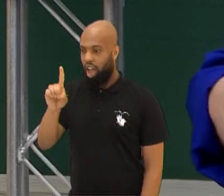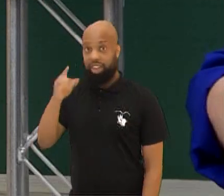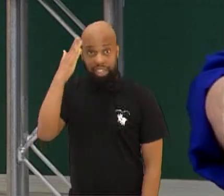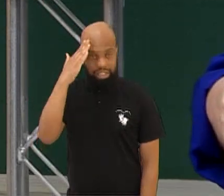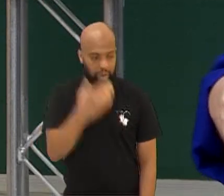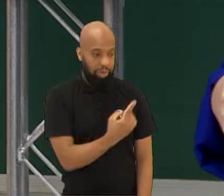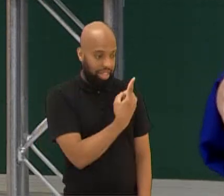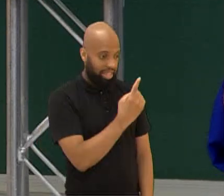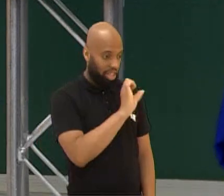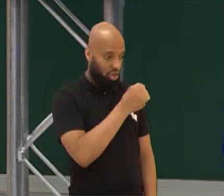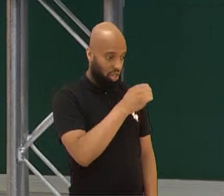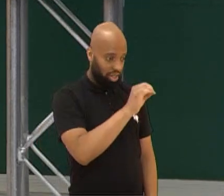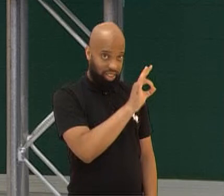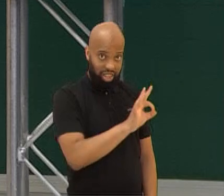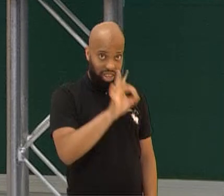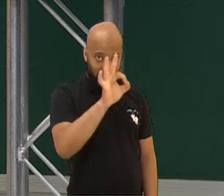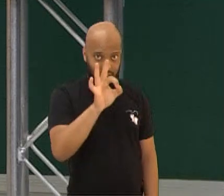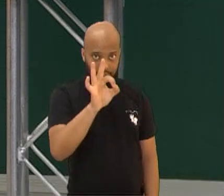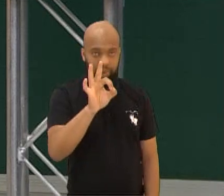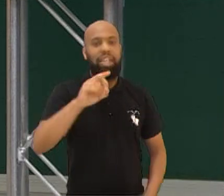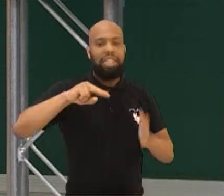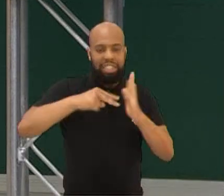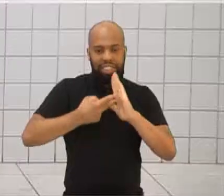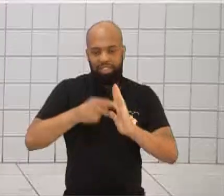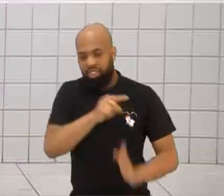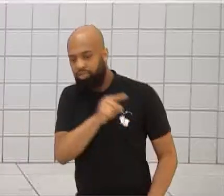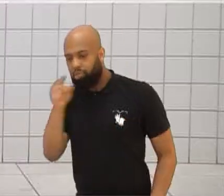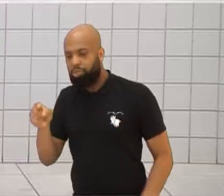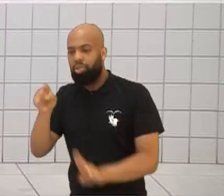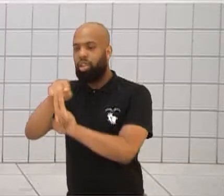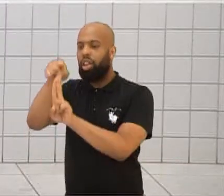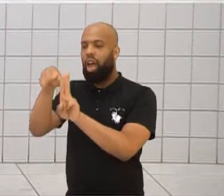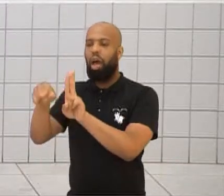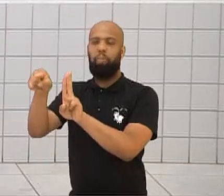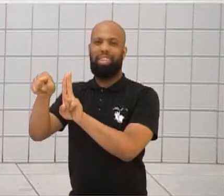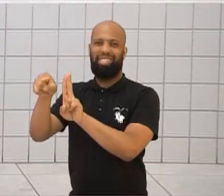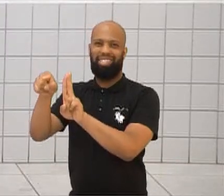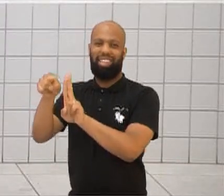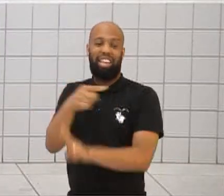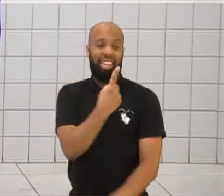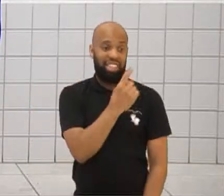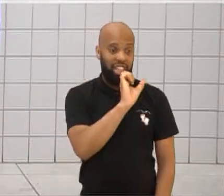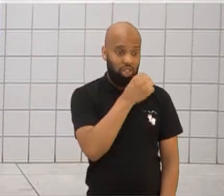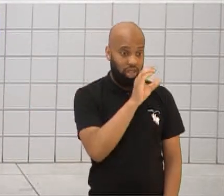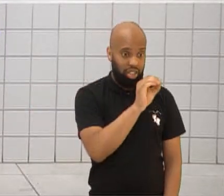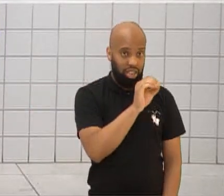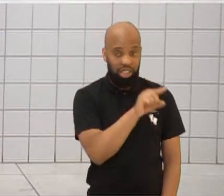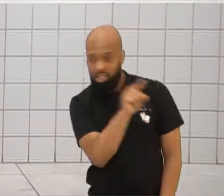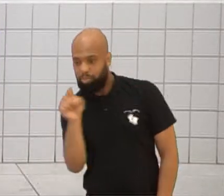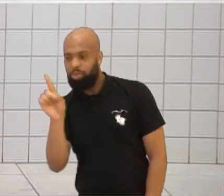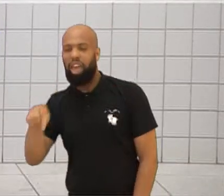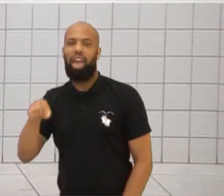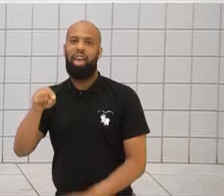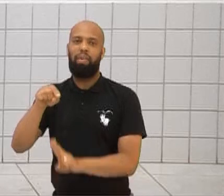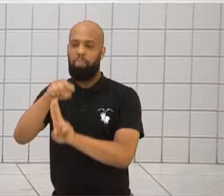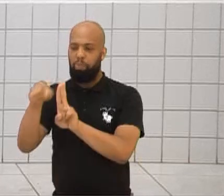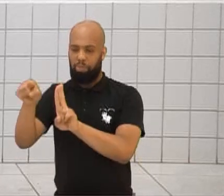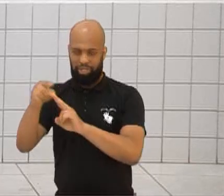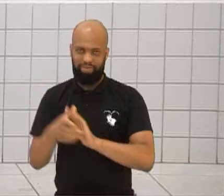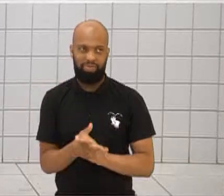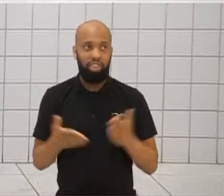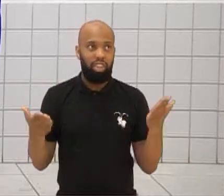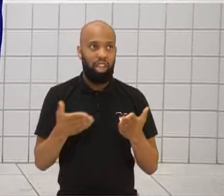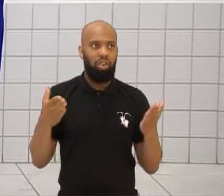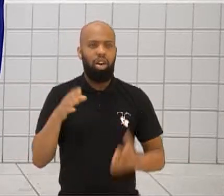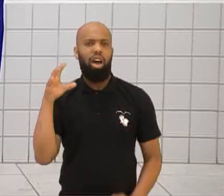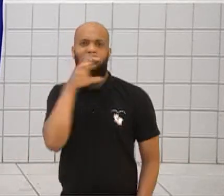180 graus é igual a π radianos, né? Então, vamos fazendo umas continhas rápidas para você encontrar o valor aqui. Porque,